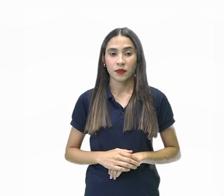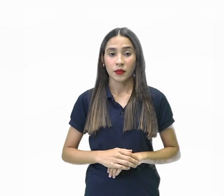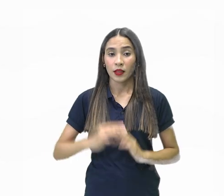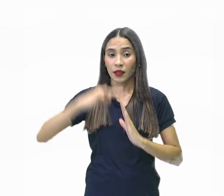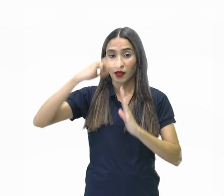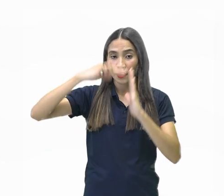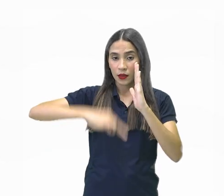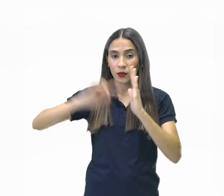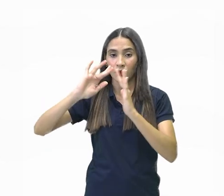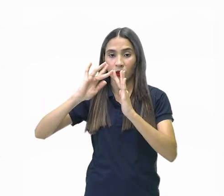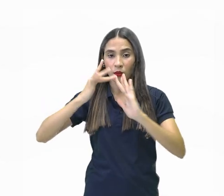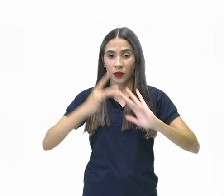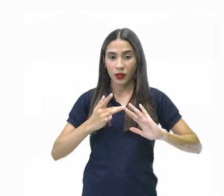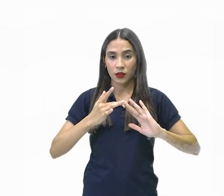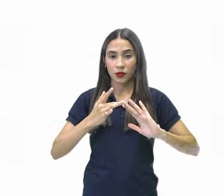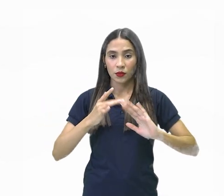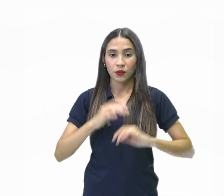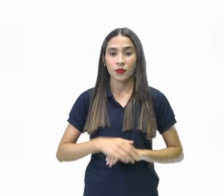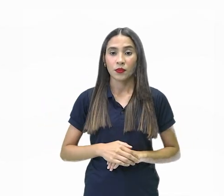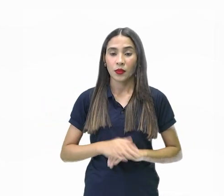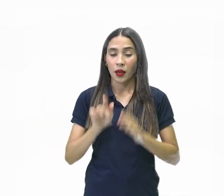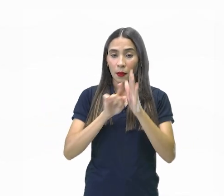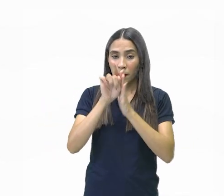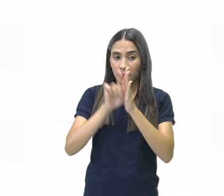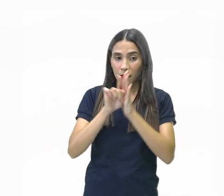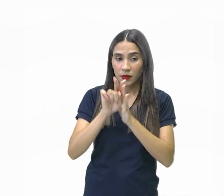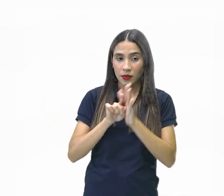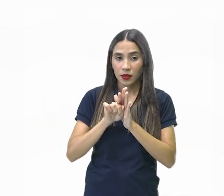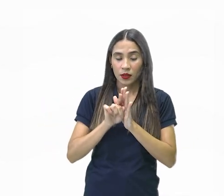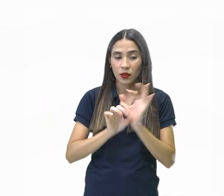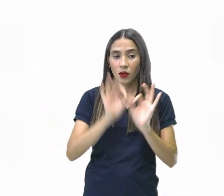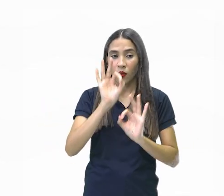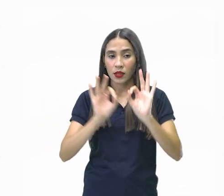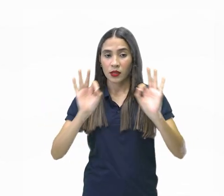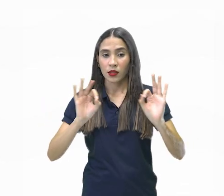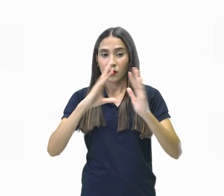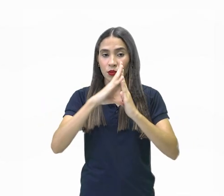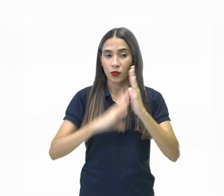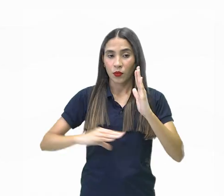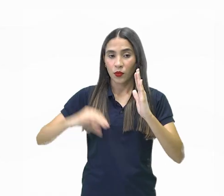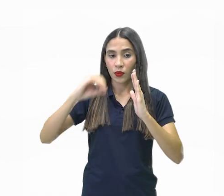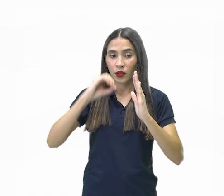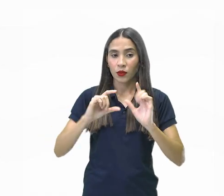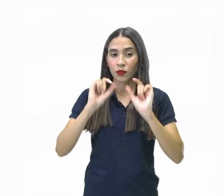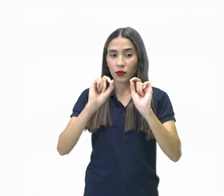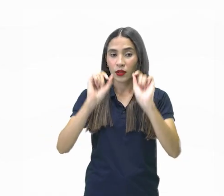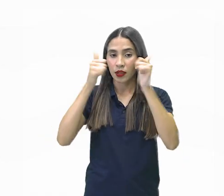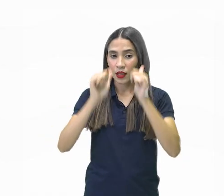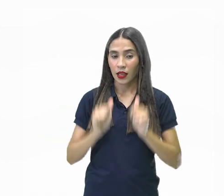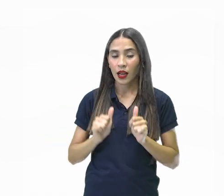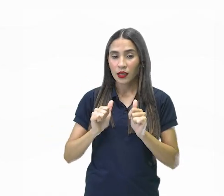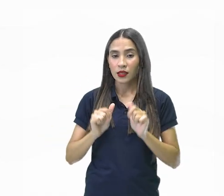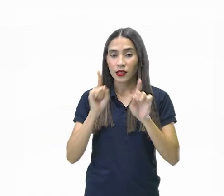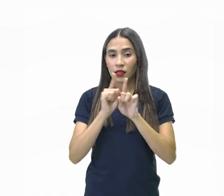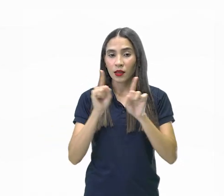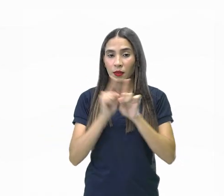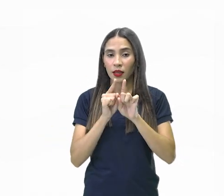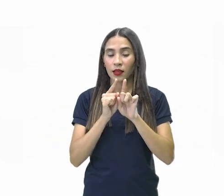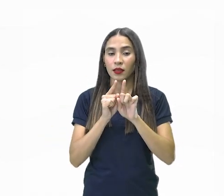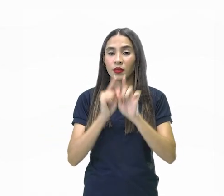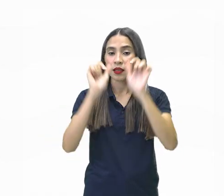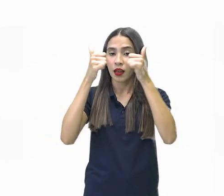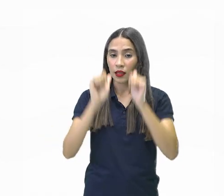científica, leitura de contexto, pesquisa, elaboração de modelos de